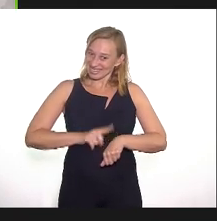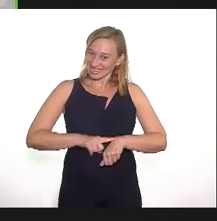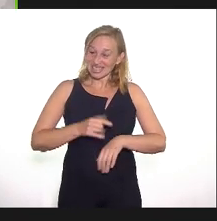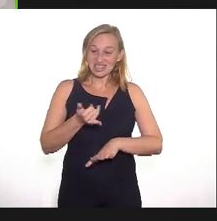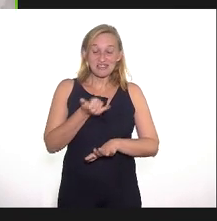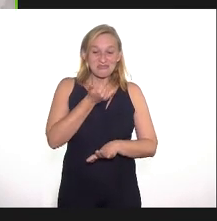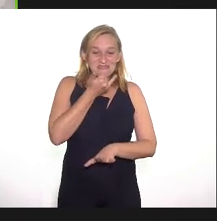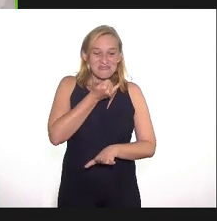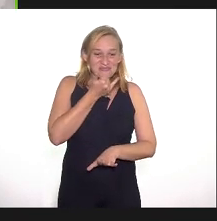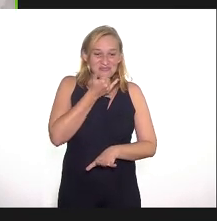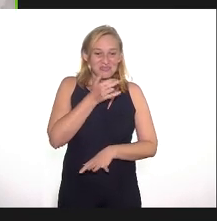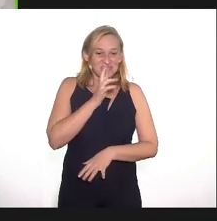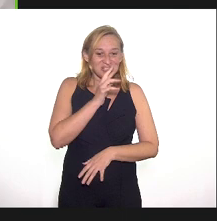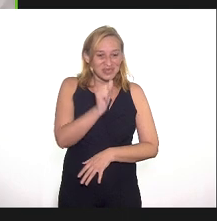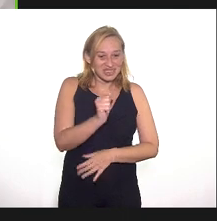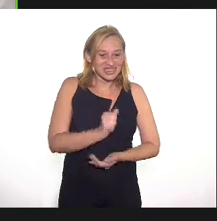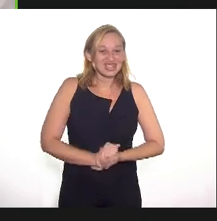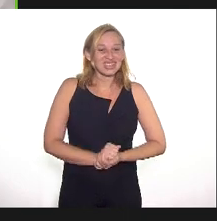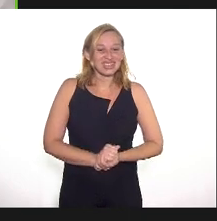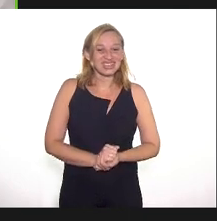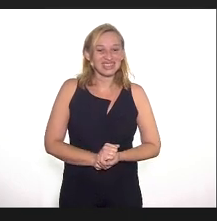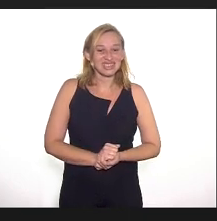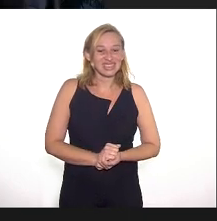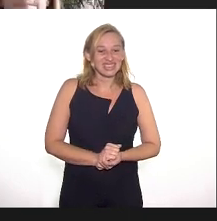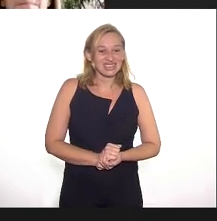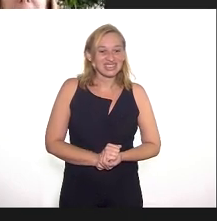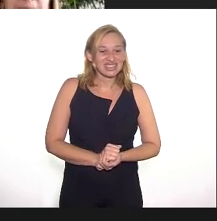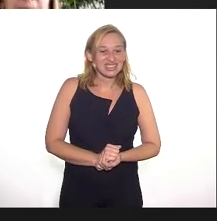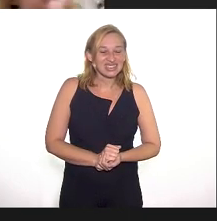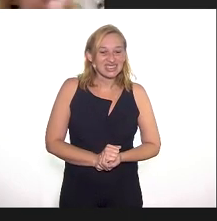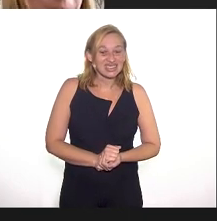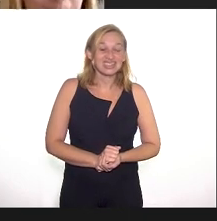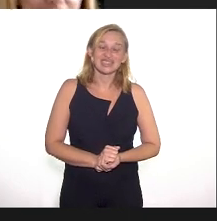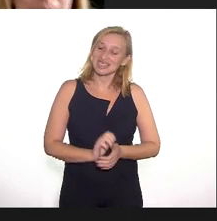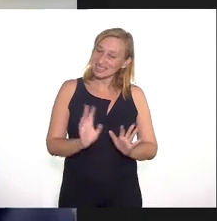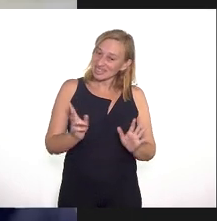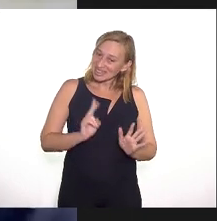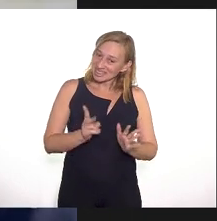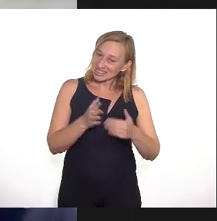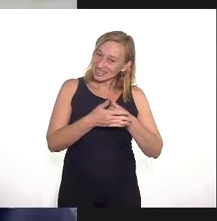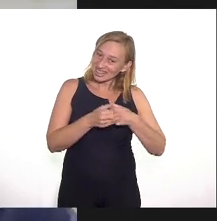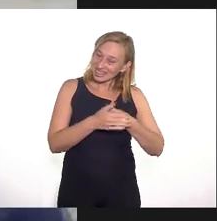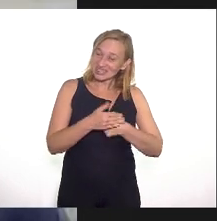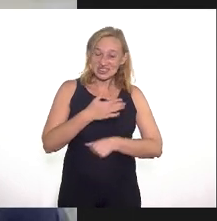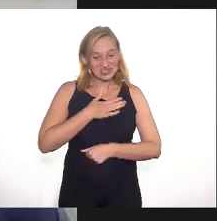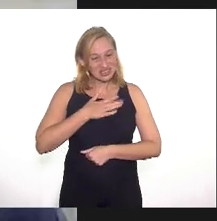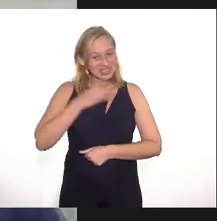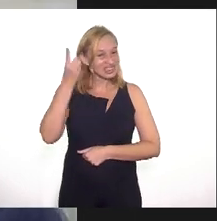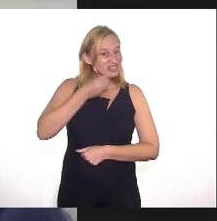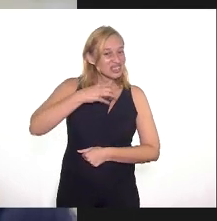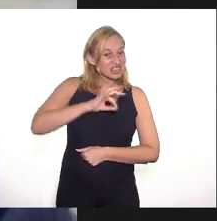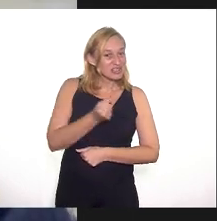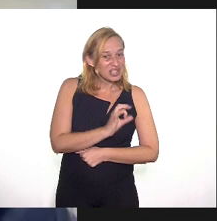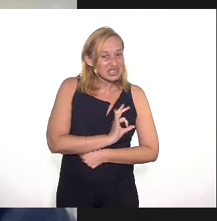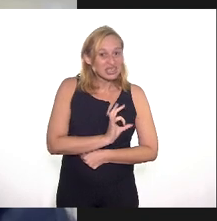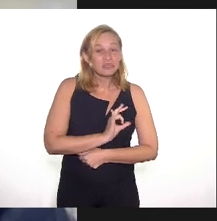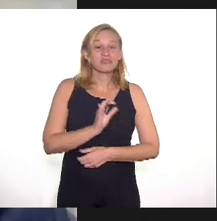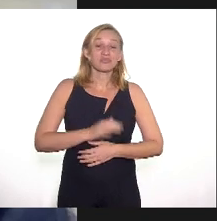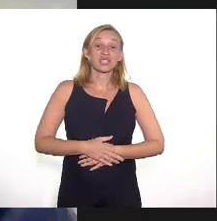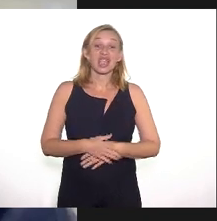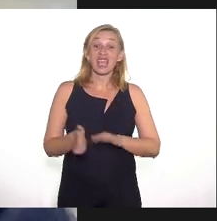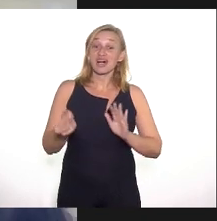O tema é... Perdão, Rodrigo. O tema é contagiante. Vossa Excelência é sempre muito carinhosa comigo, deputada Marta.